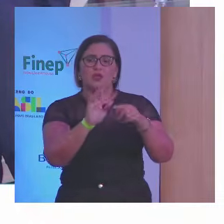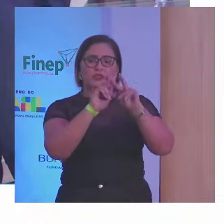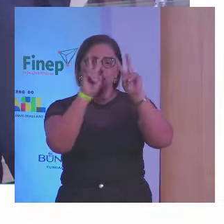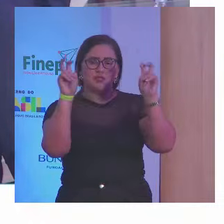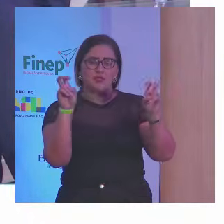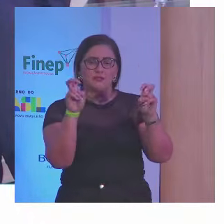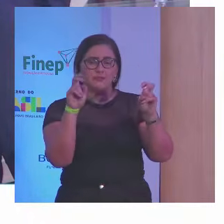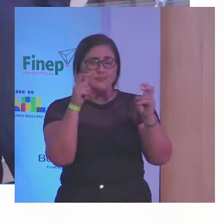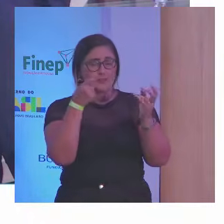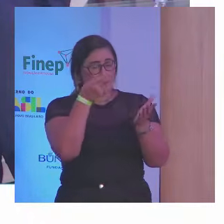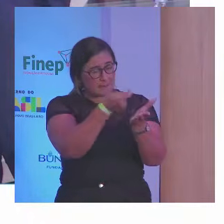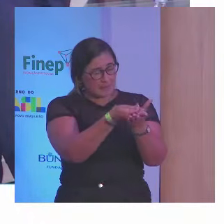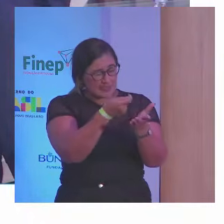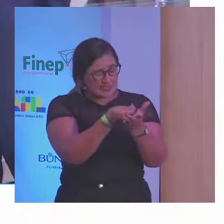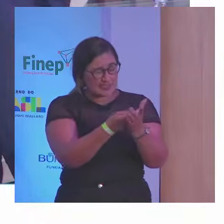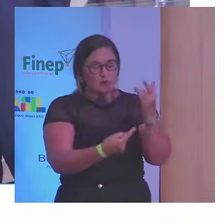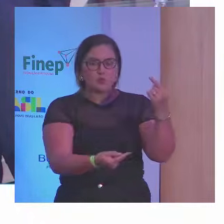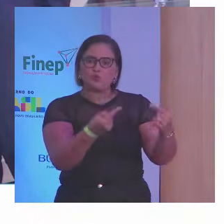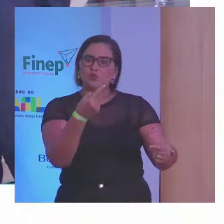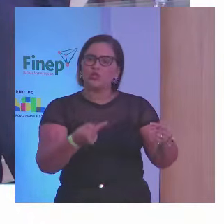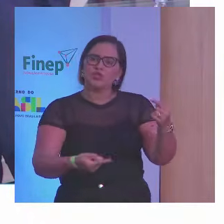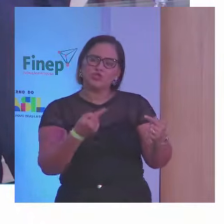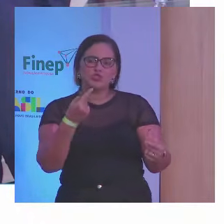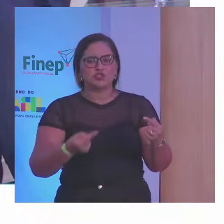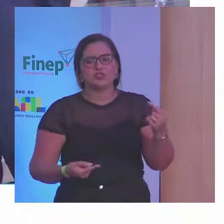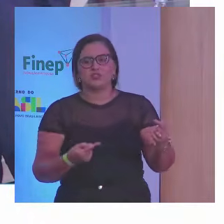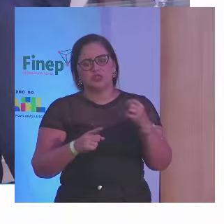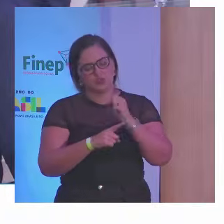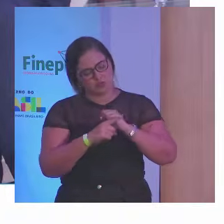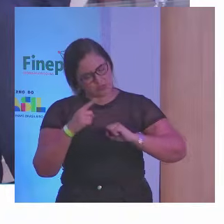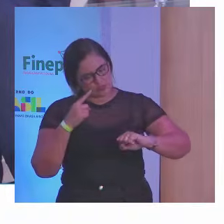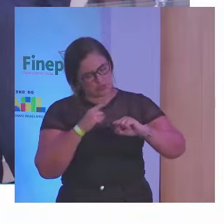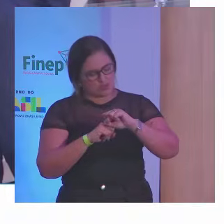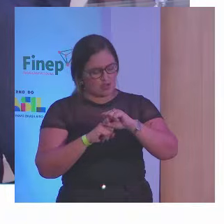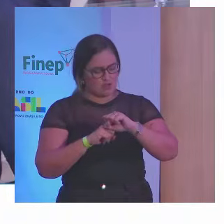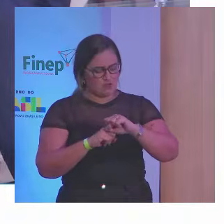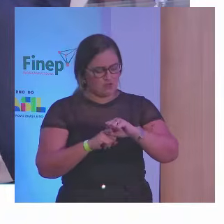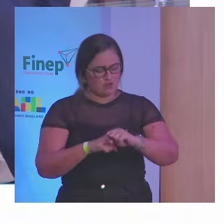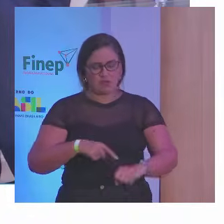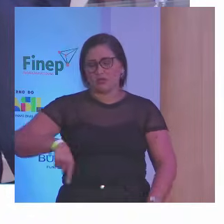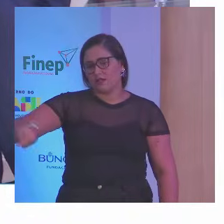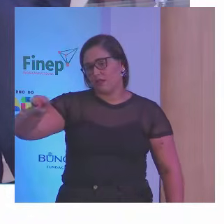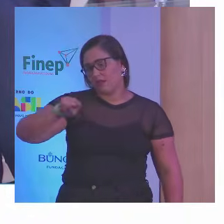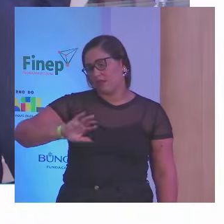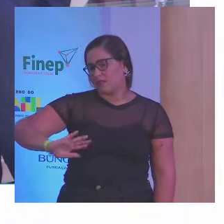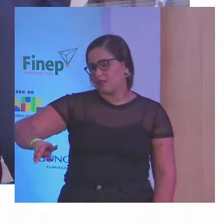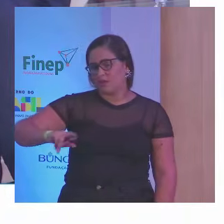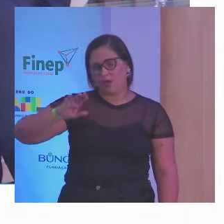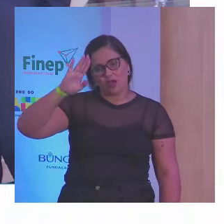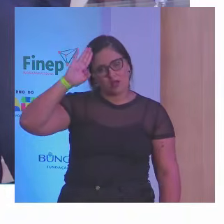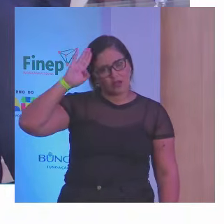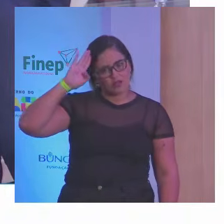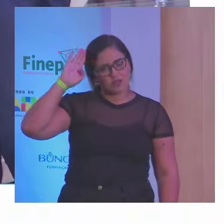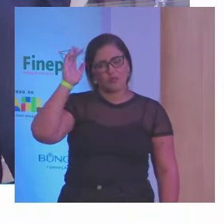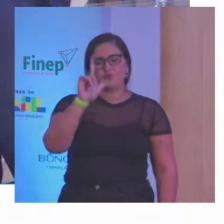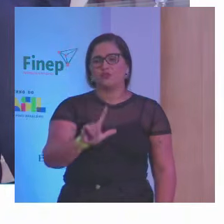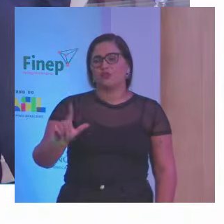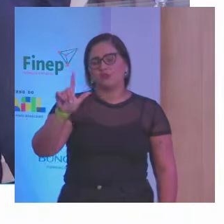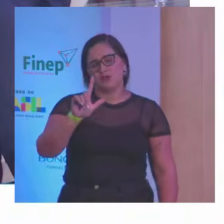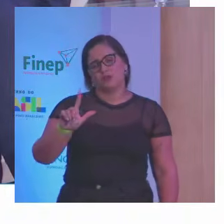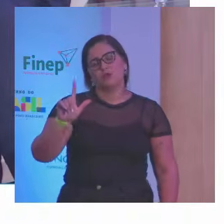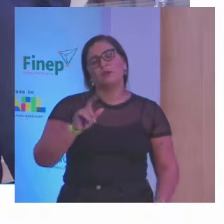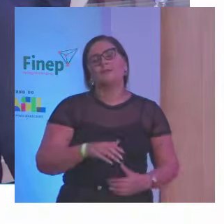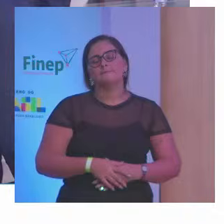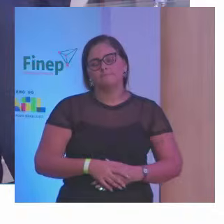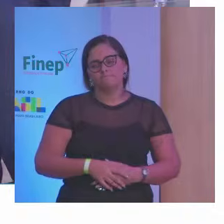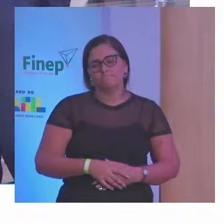de pressão política, pressão social, para que ele não seja o acadêmico de laboratório mais.